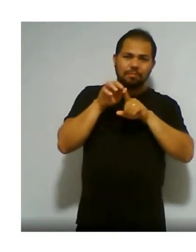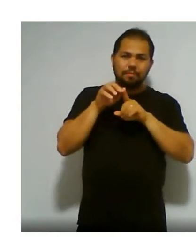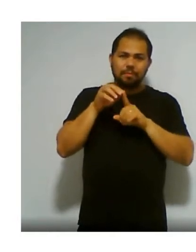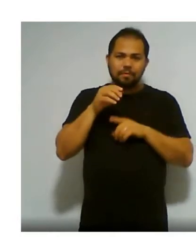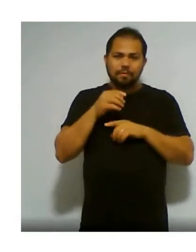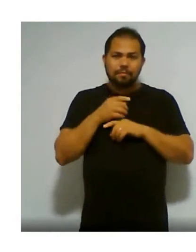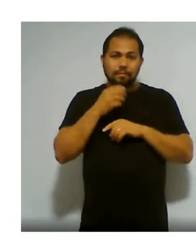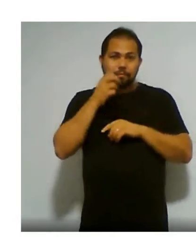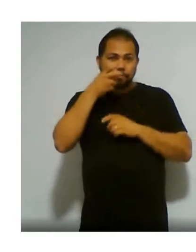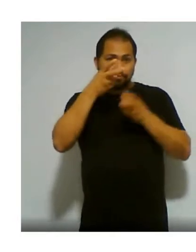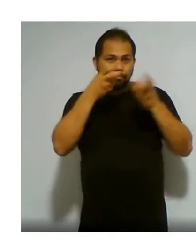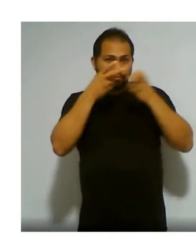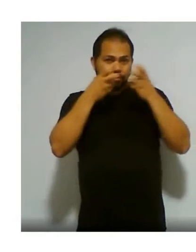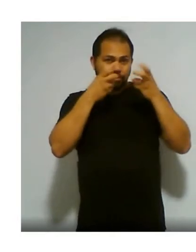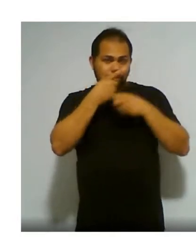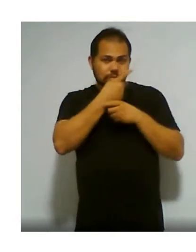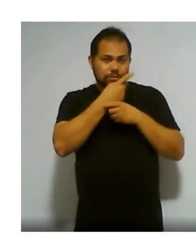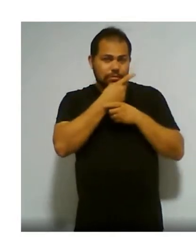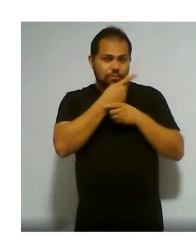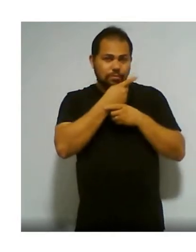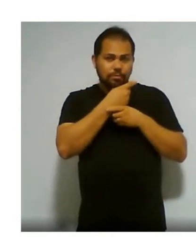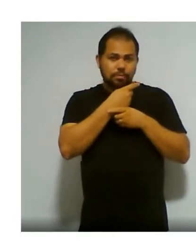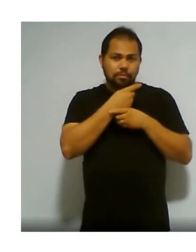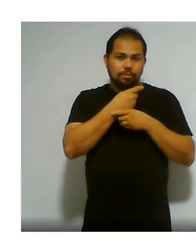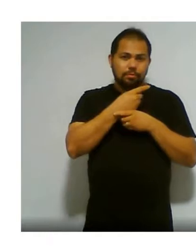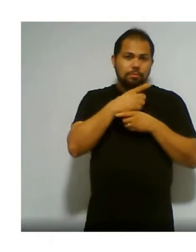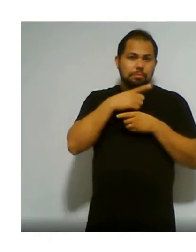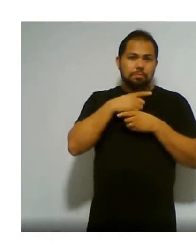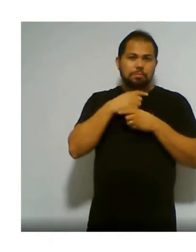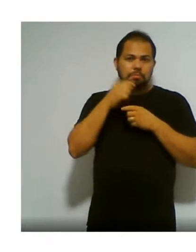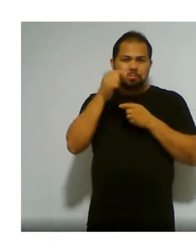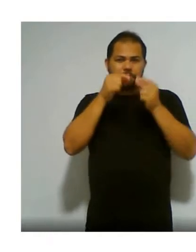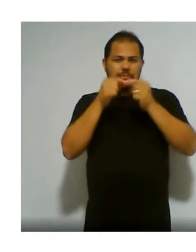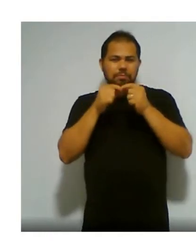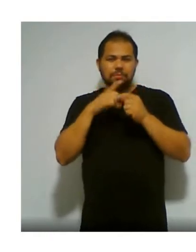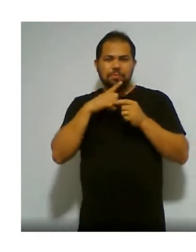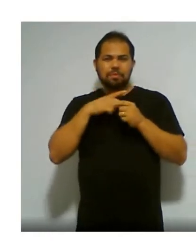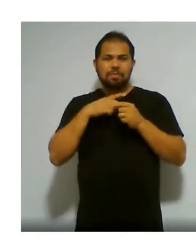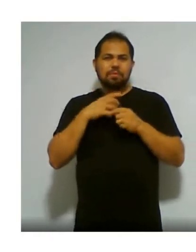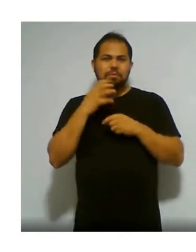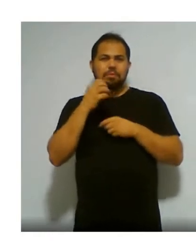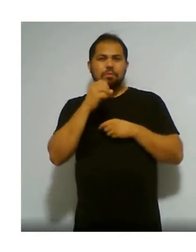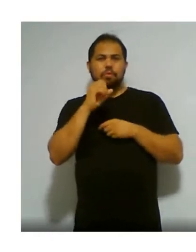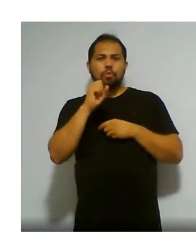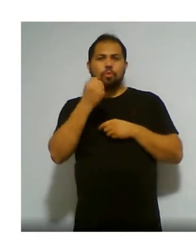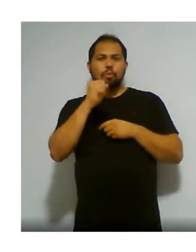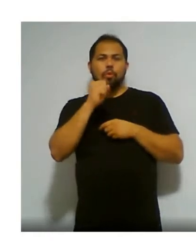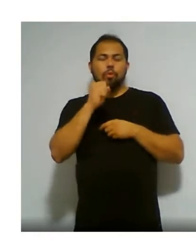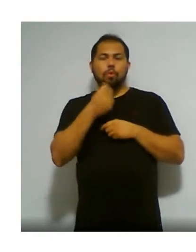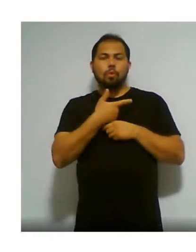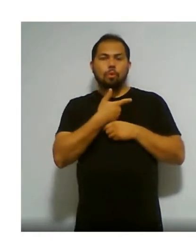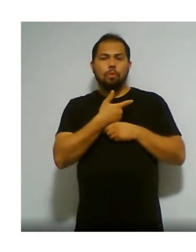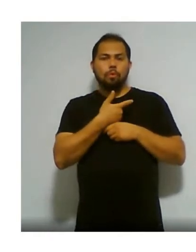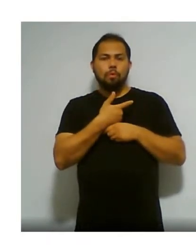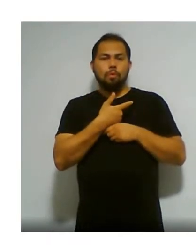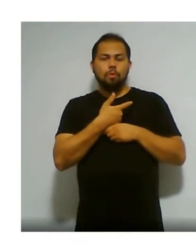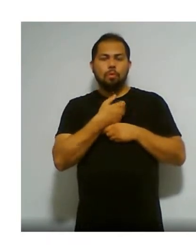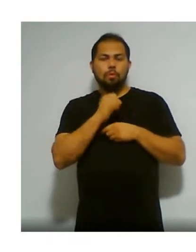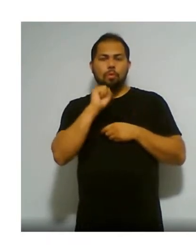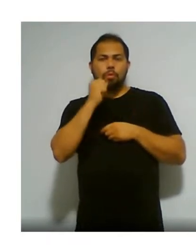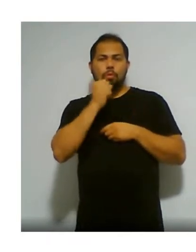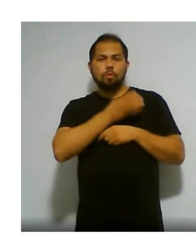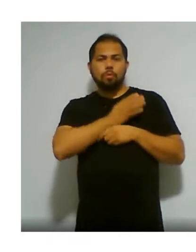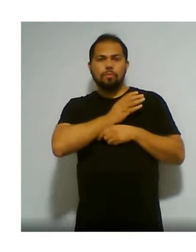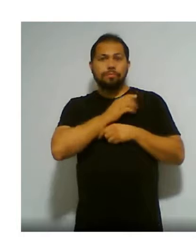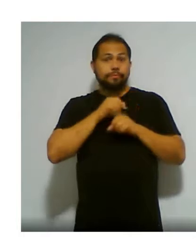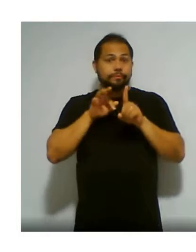processador completo, são os cores. Né? Então, aqui é um processador de 1, 2, 3, 4, 5, 6, 7, 8 núcleos. Quanto mais vermelho, mais quente